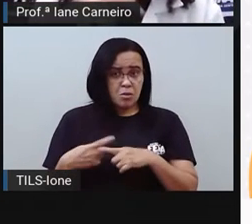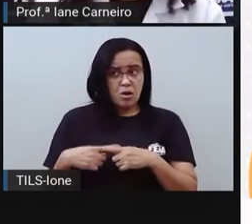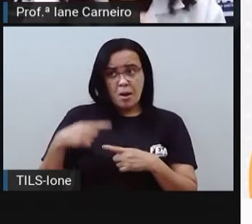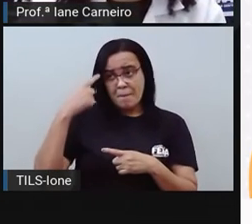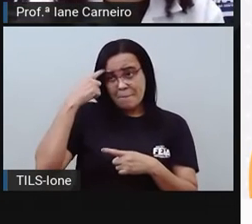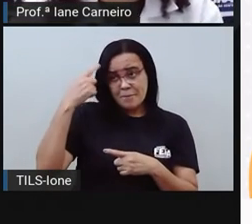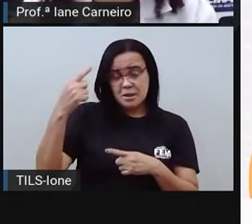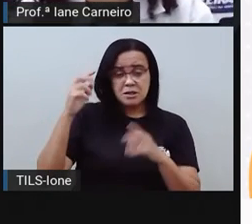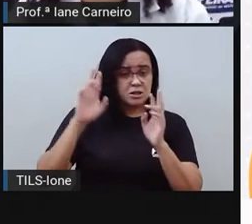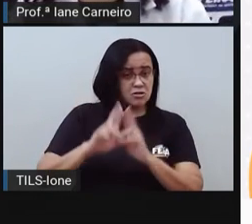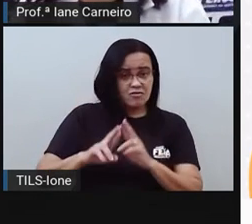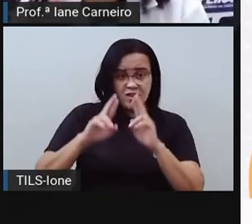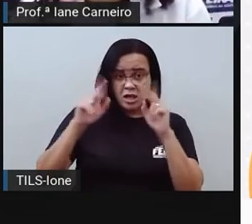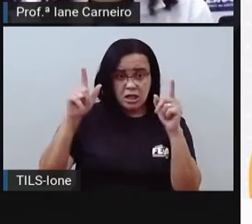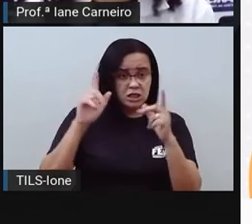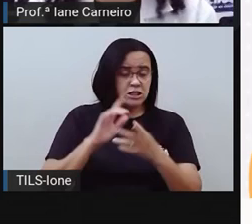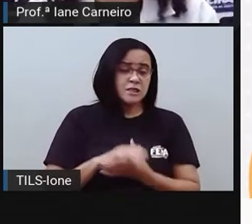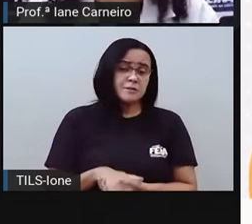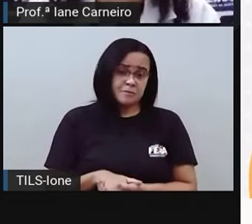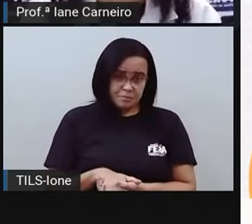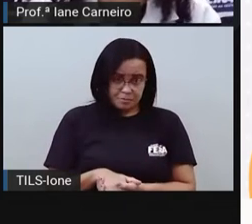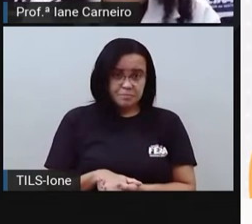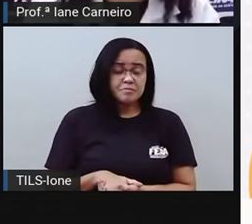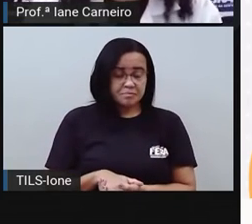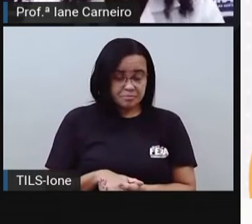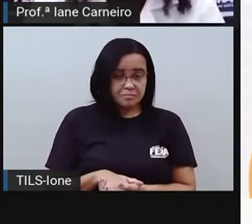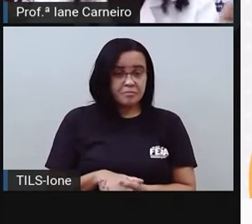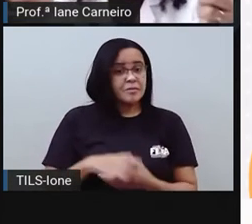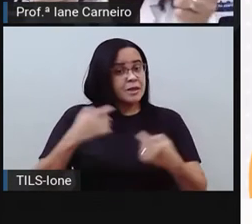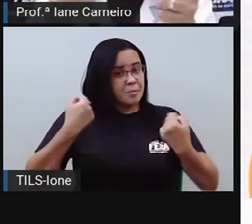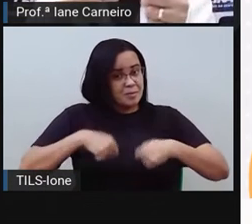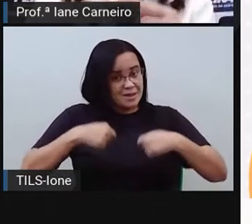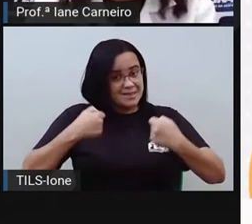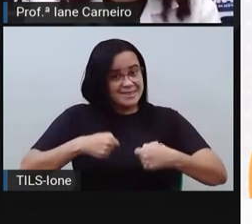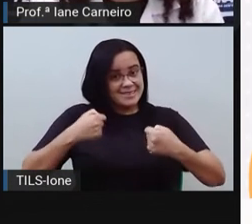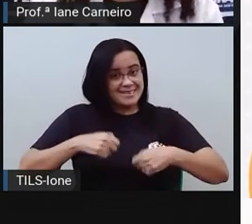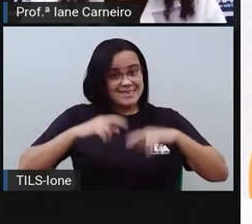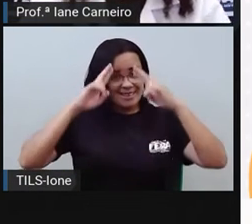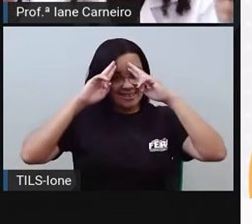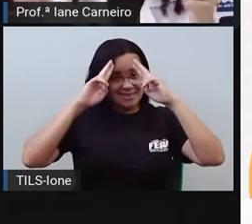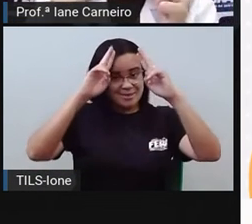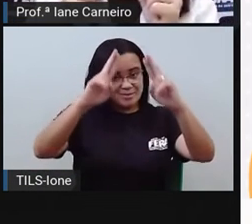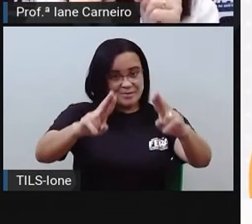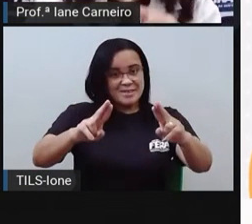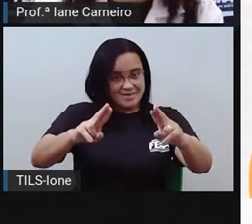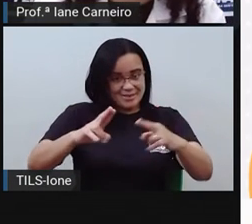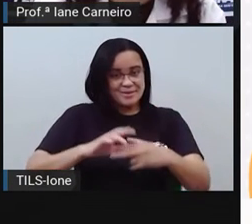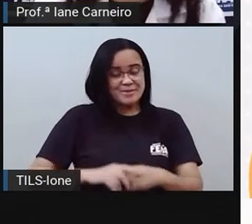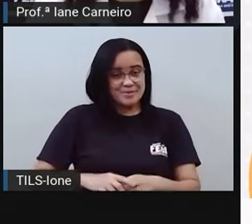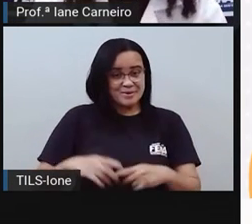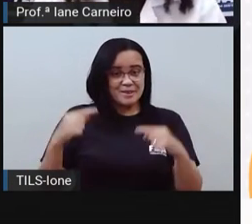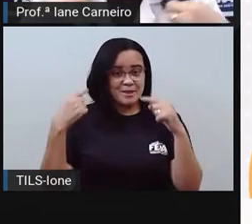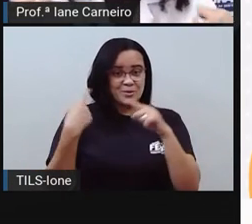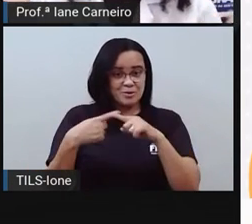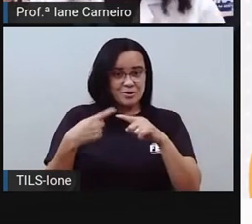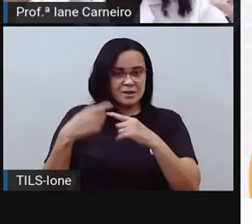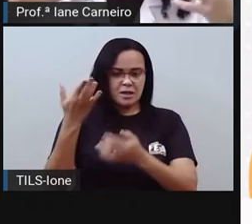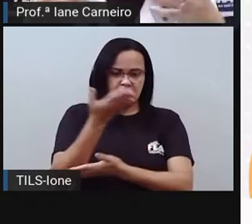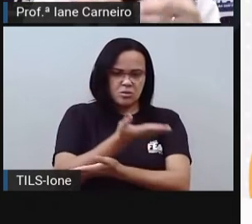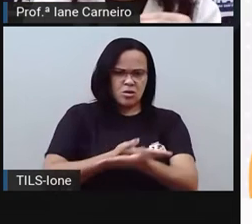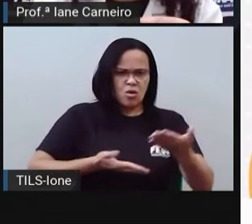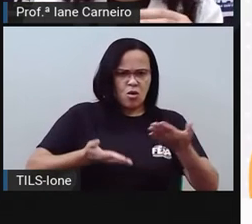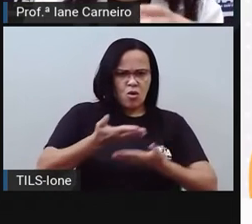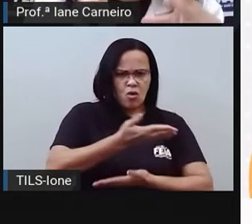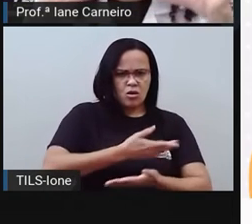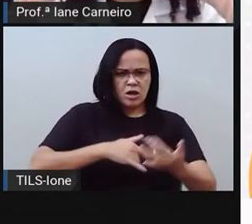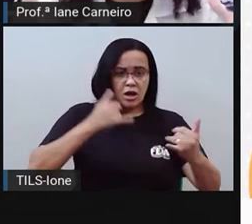E não é que essa ideia de fulano é melhor que a minha, né? Então, quando a gente troca essas informações, né, a partir